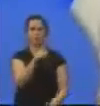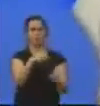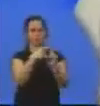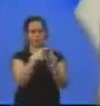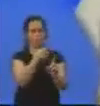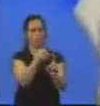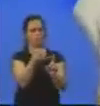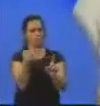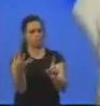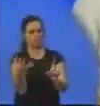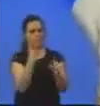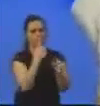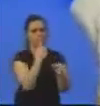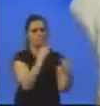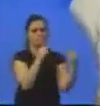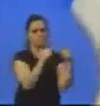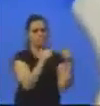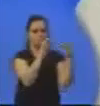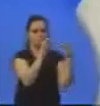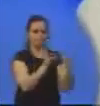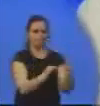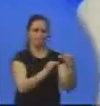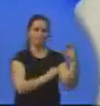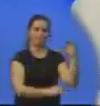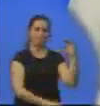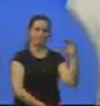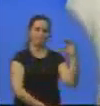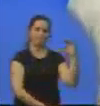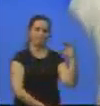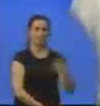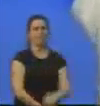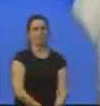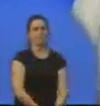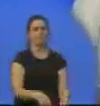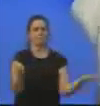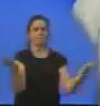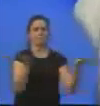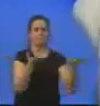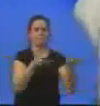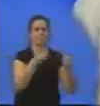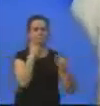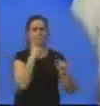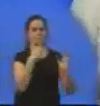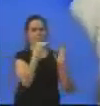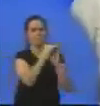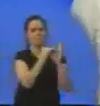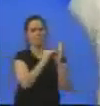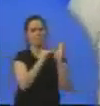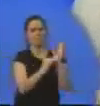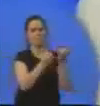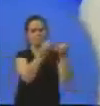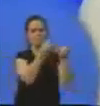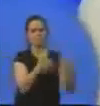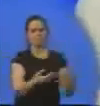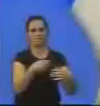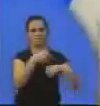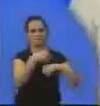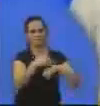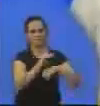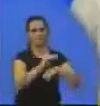Então, alternativa correta, alternativa C. Vamos agora a algumas aplicações a mais de